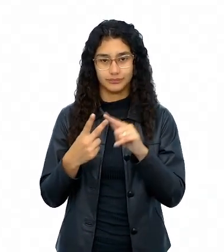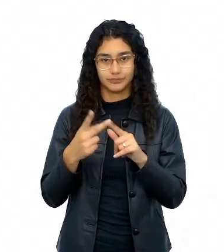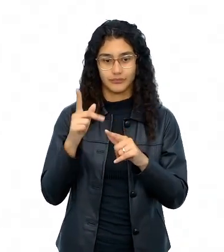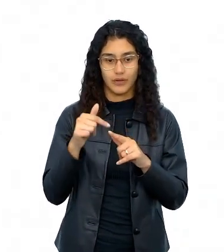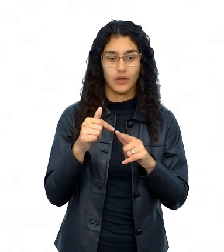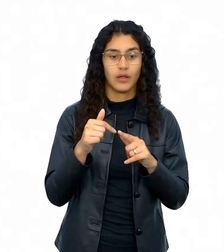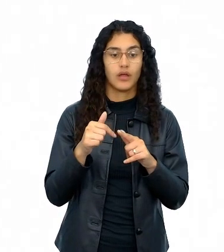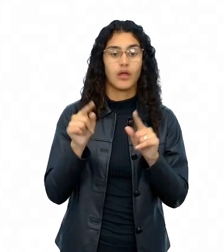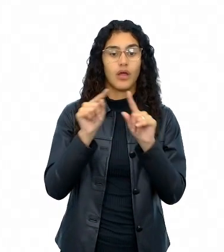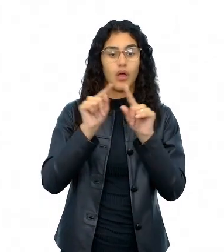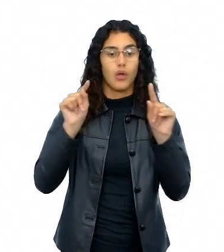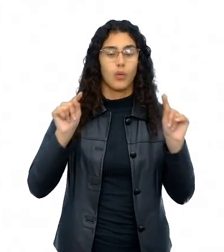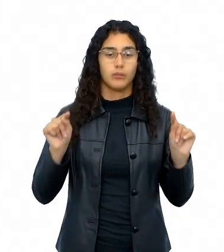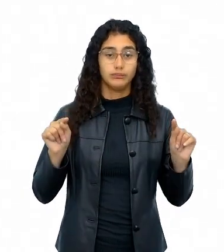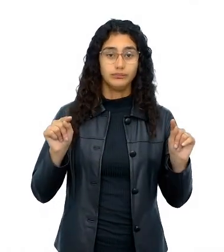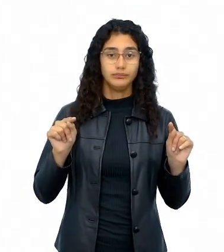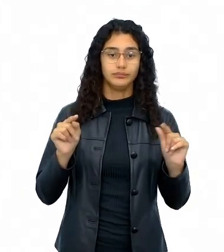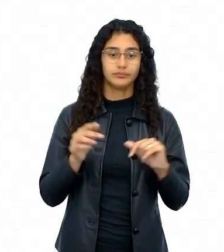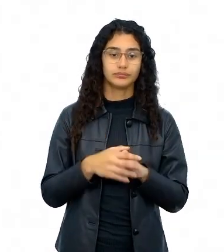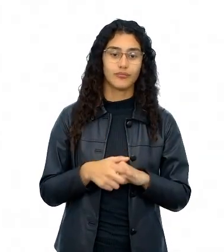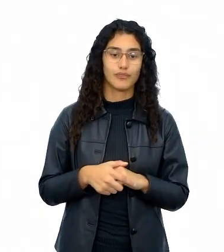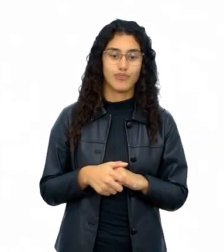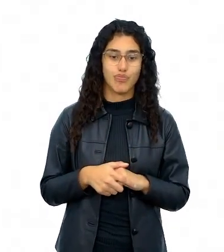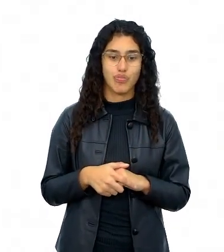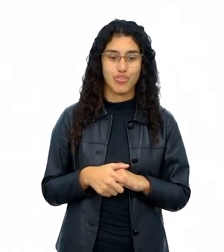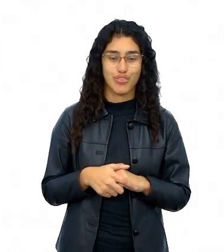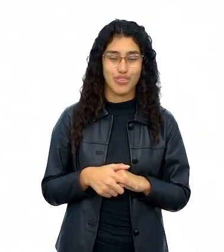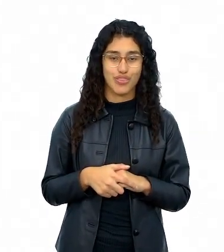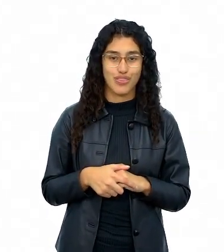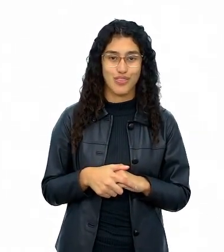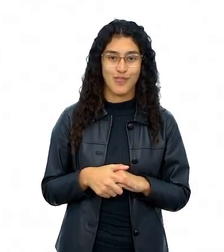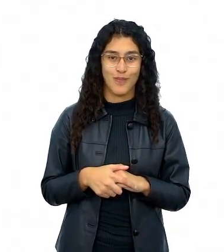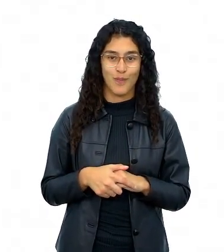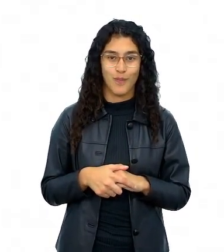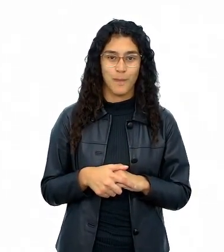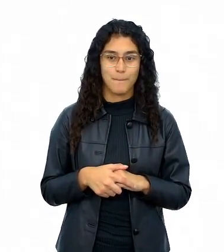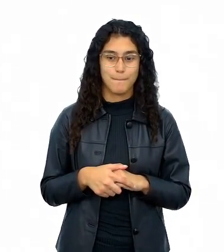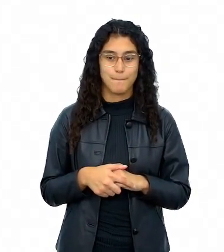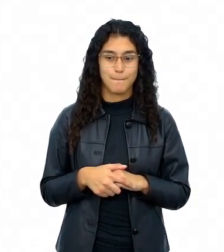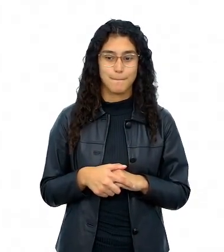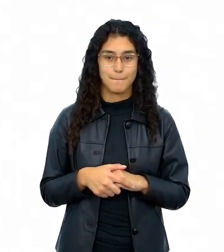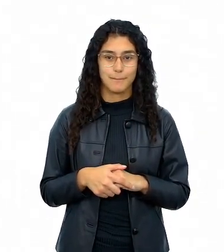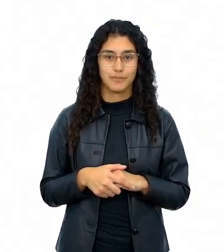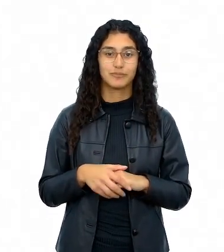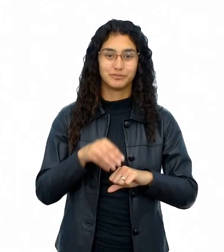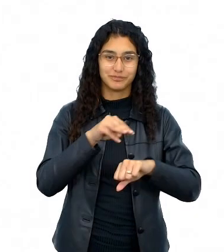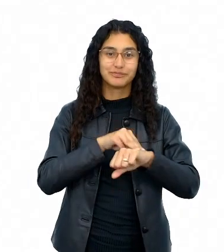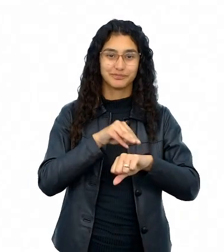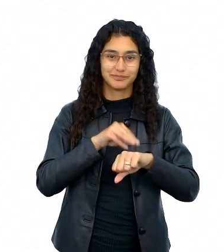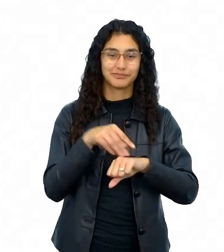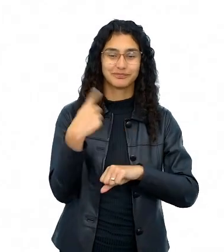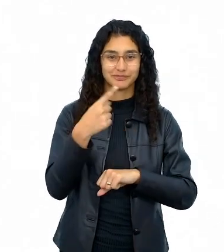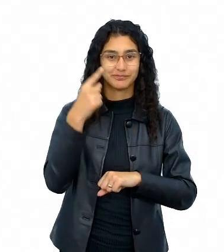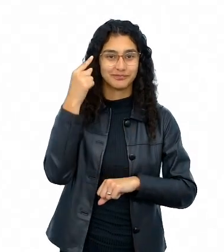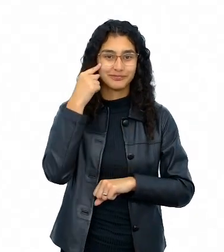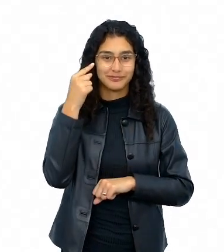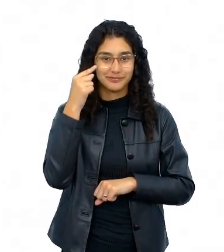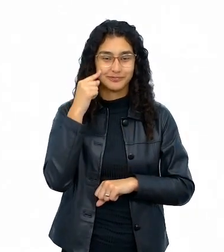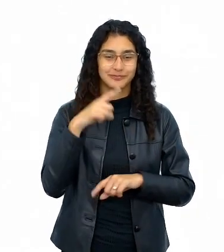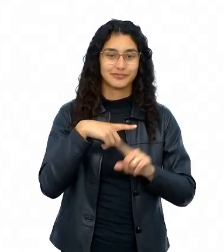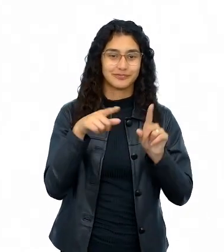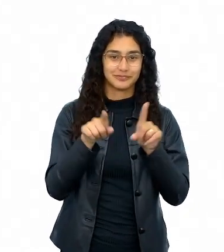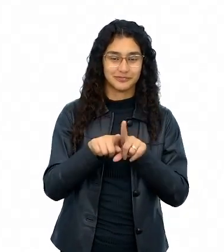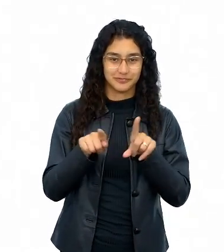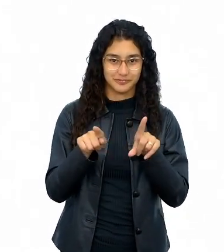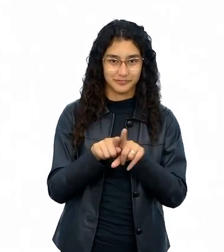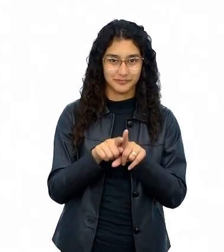5 π ao quadrado mais 30π. Nessa hora, é legal perguntar, né, gente, que é do